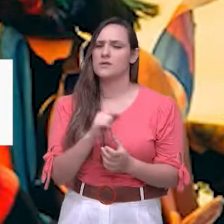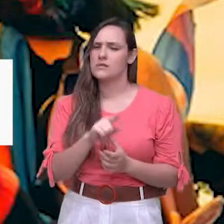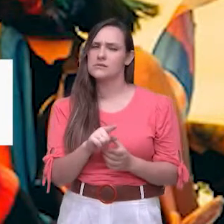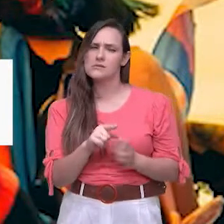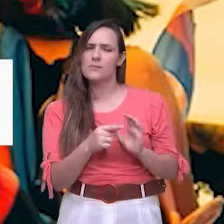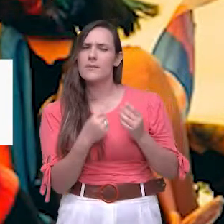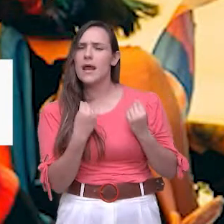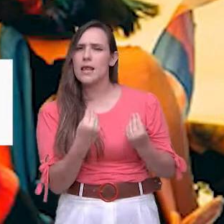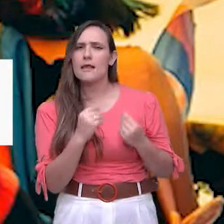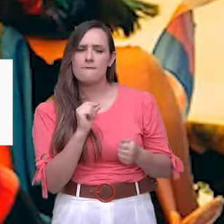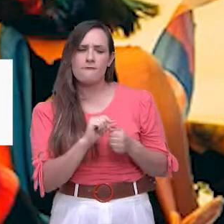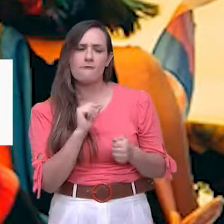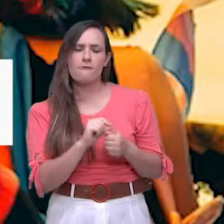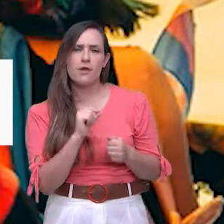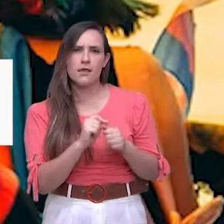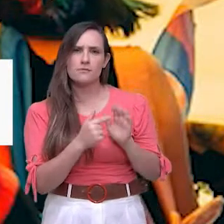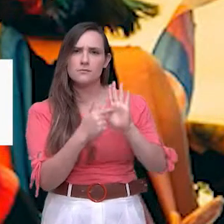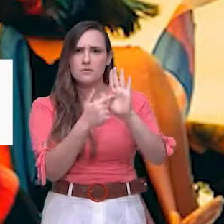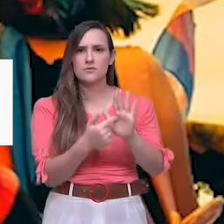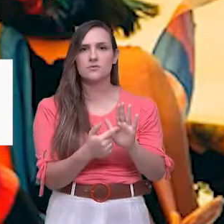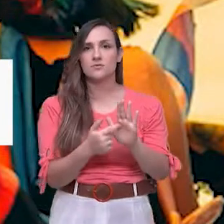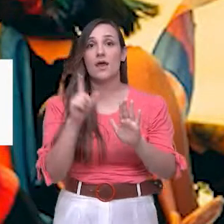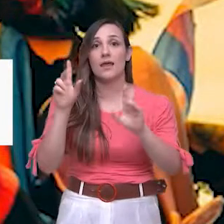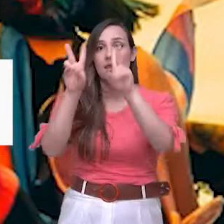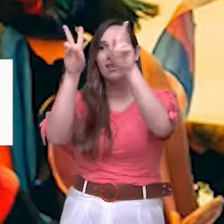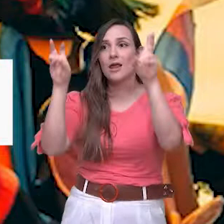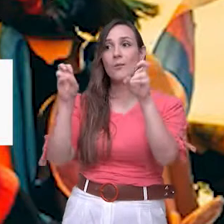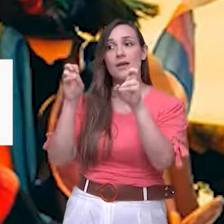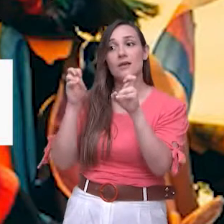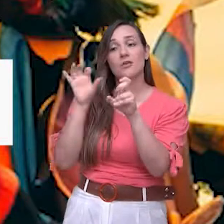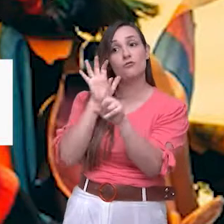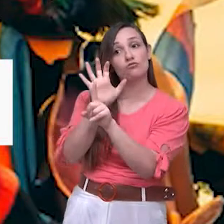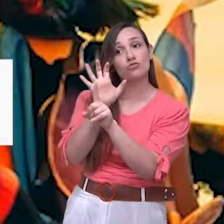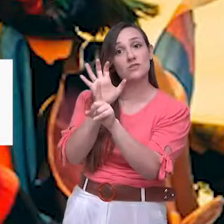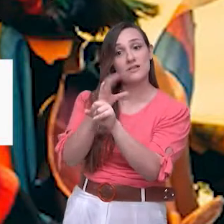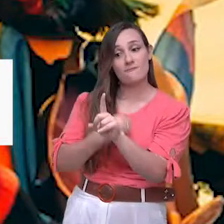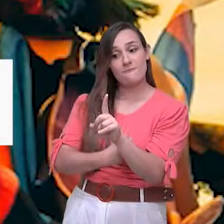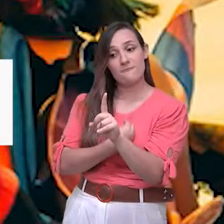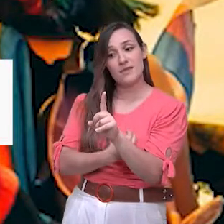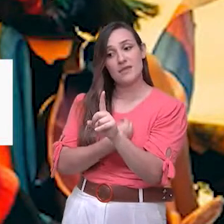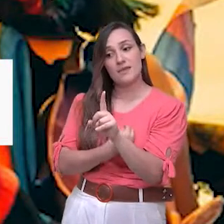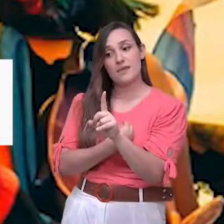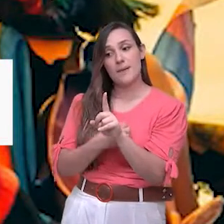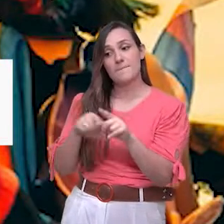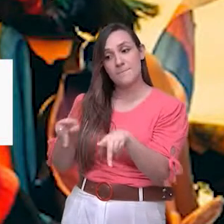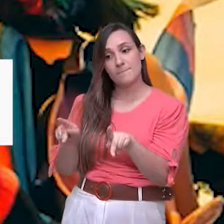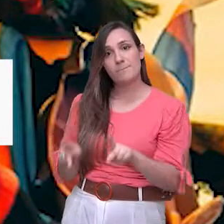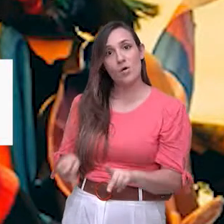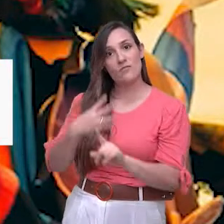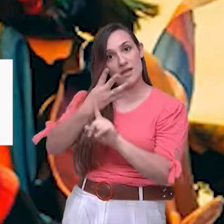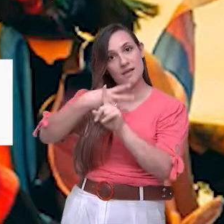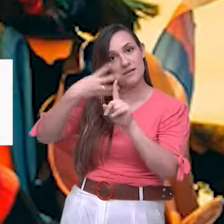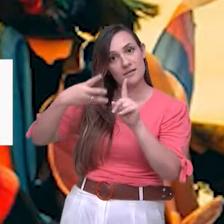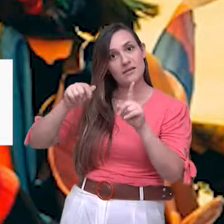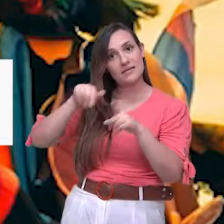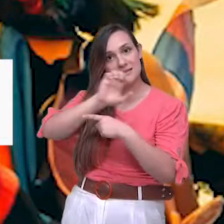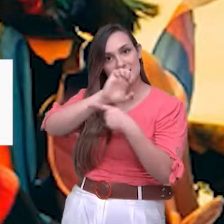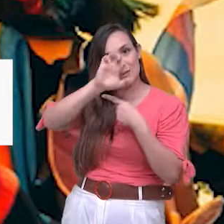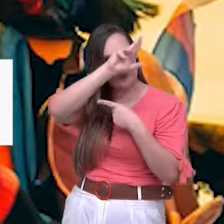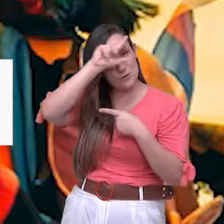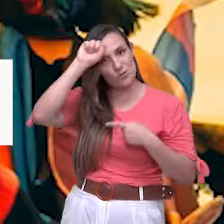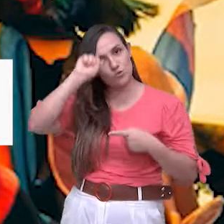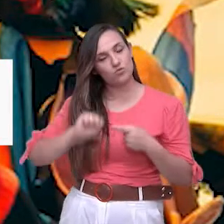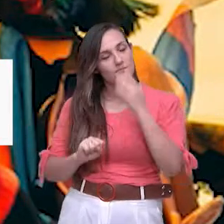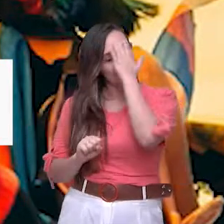programa foi criado para levar até vocês pautas que afetam diretamente a vida da população LGBT mais